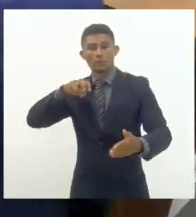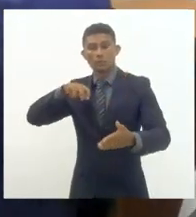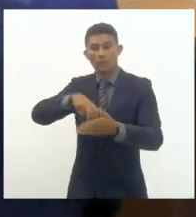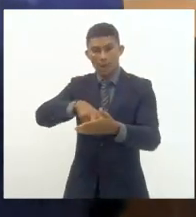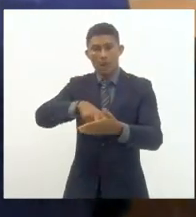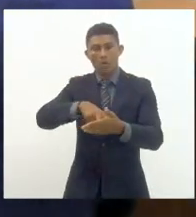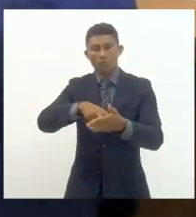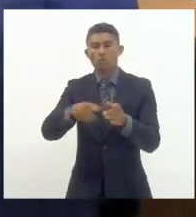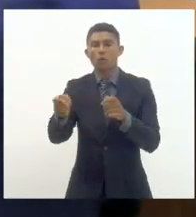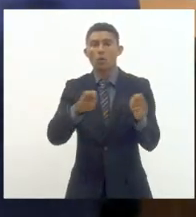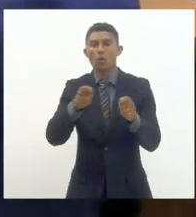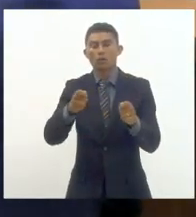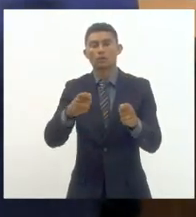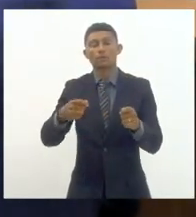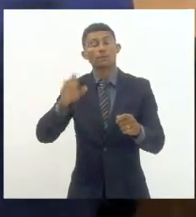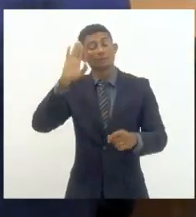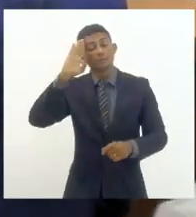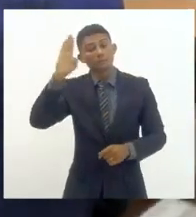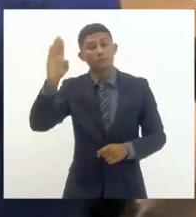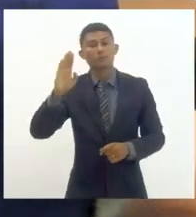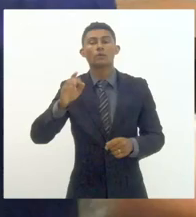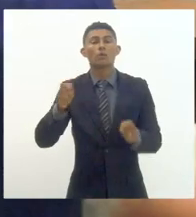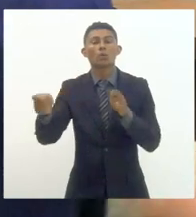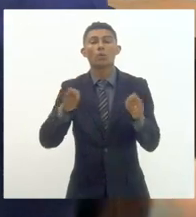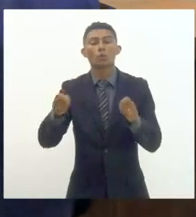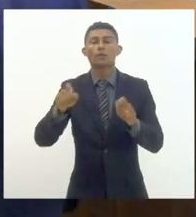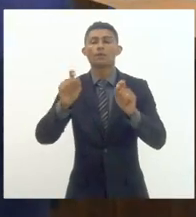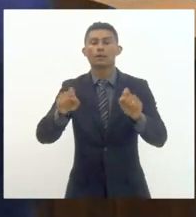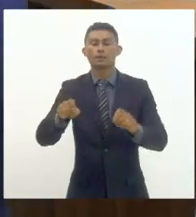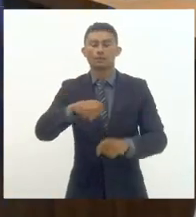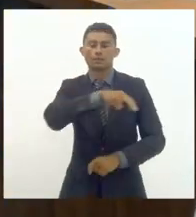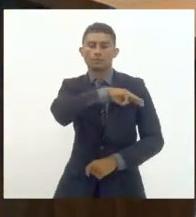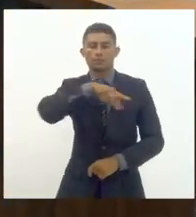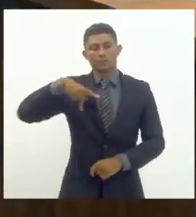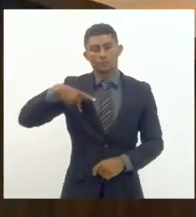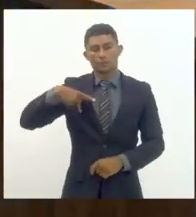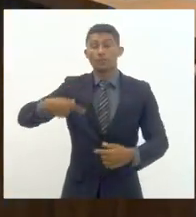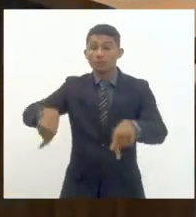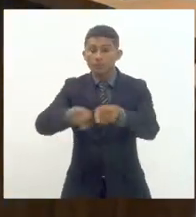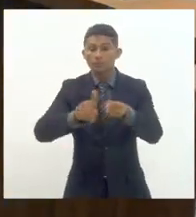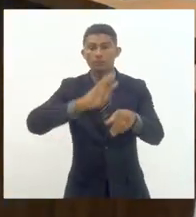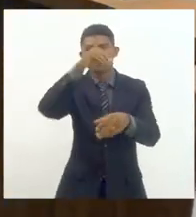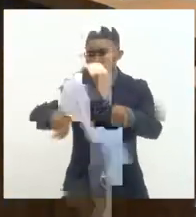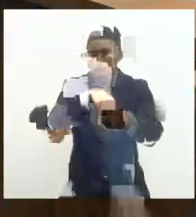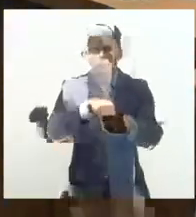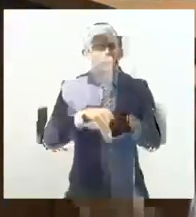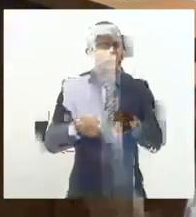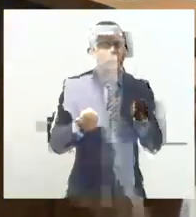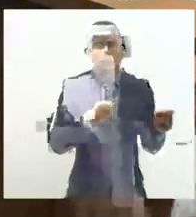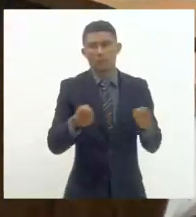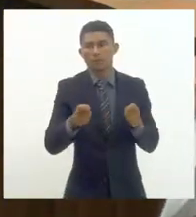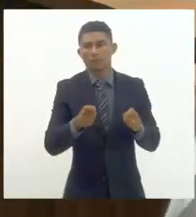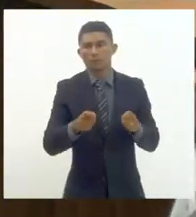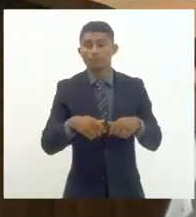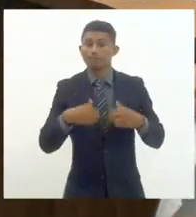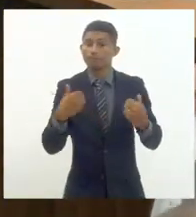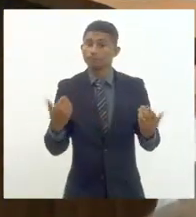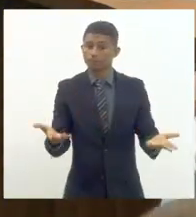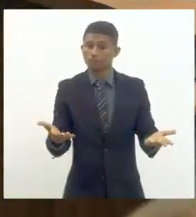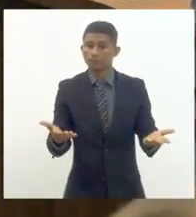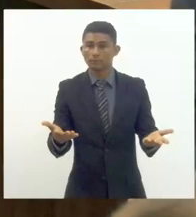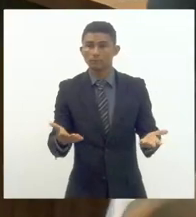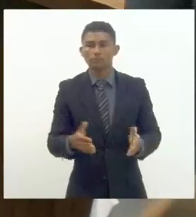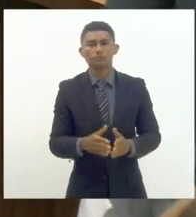em especial pelo Ministério Público, mas já também é assim. Controle interno. Ou seja, senhor presidente, um cargo